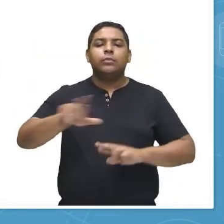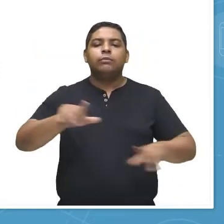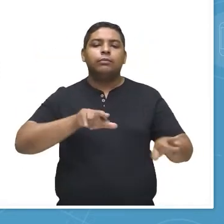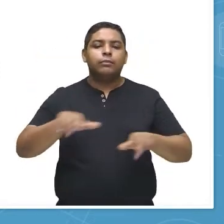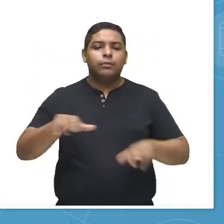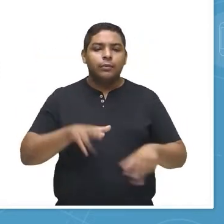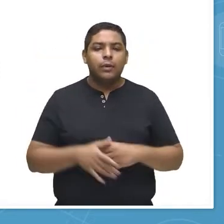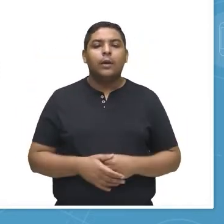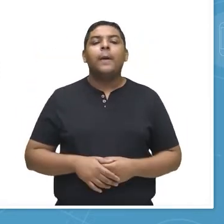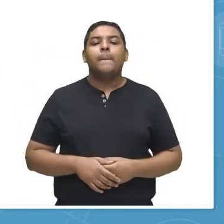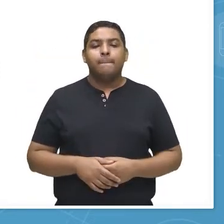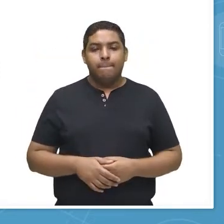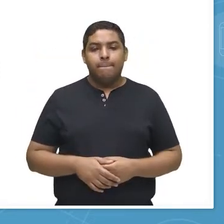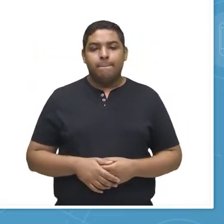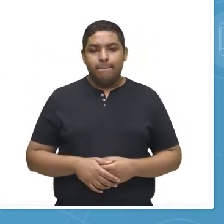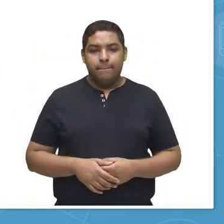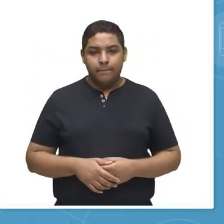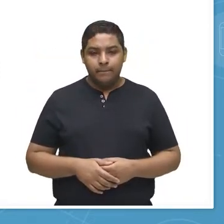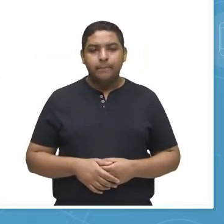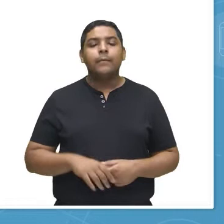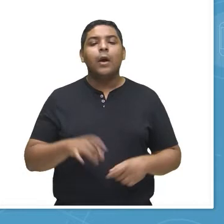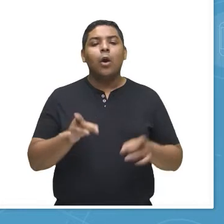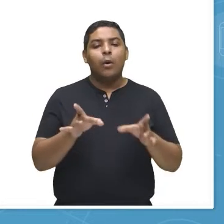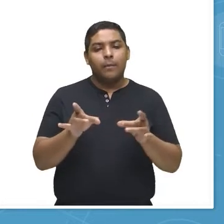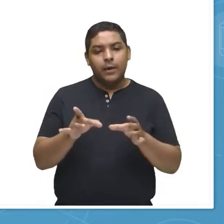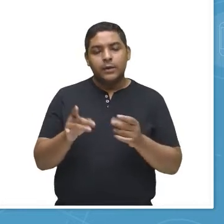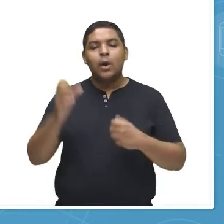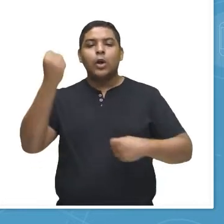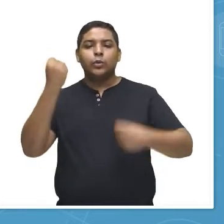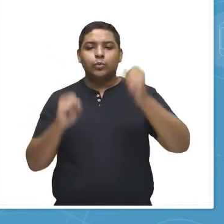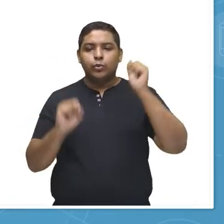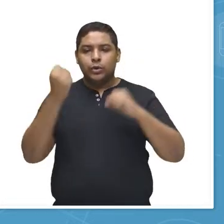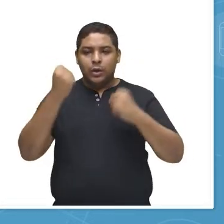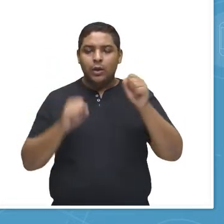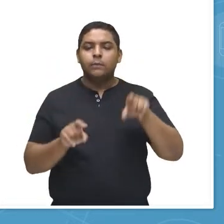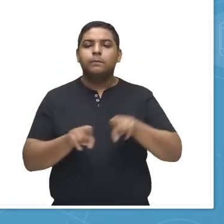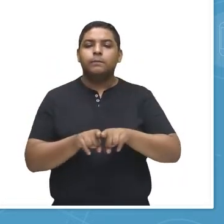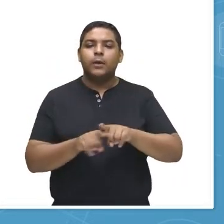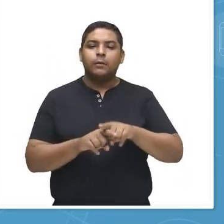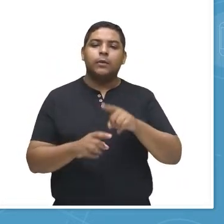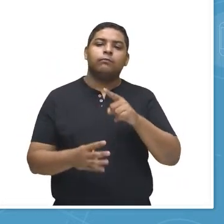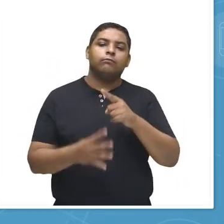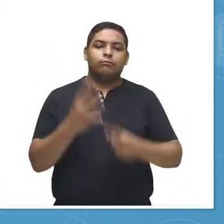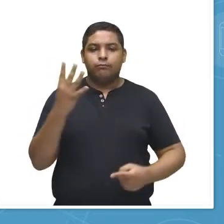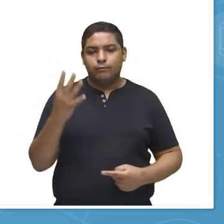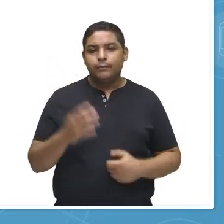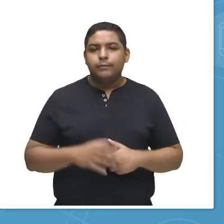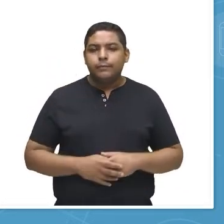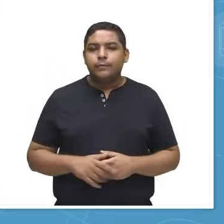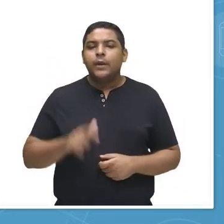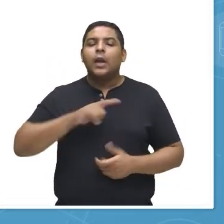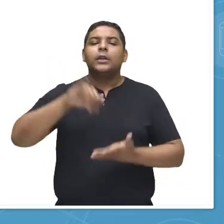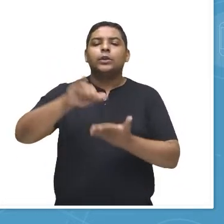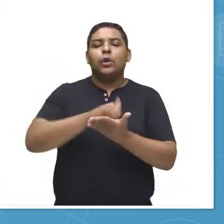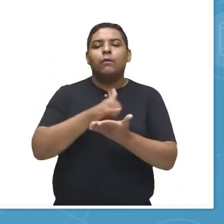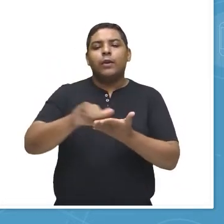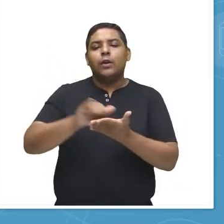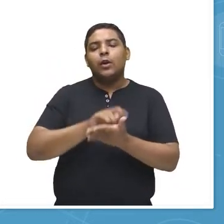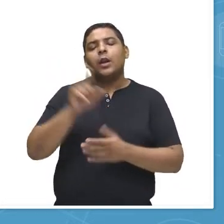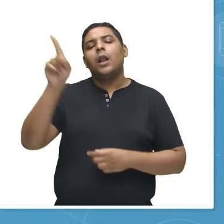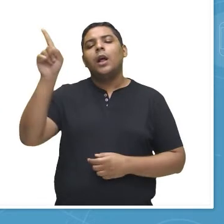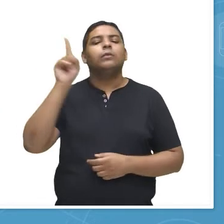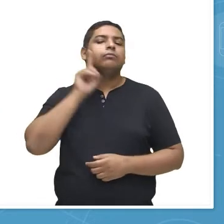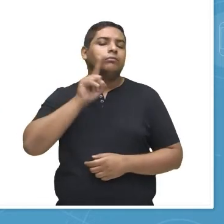concentram serviços especializados para setores comercial e industrial. Trouxe o exemplo para você da cidade de Nova York, lá nos Estados